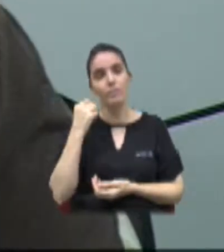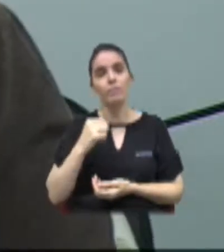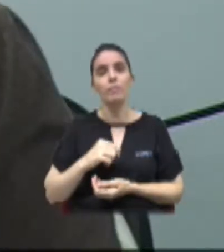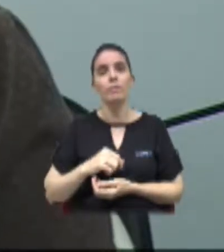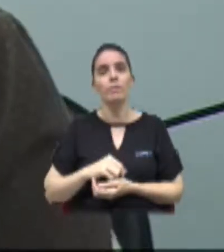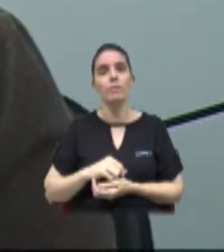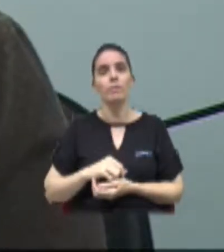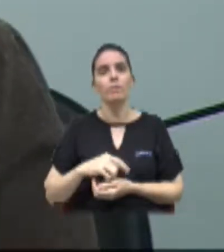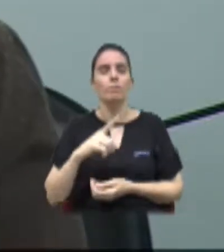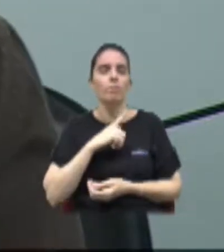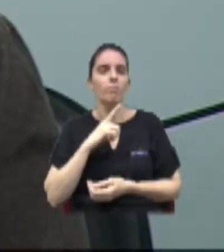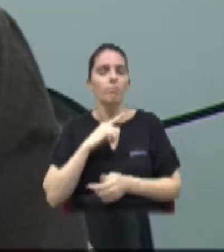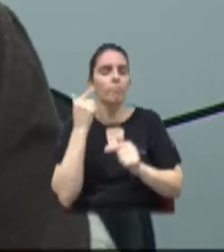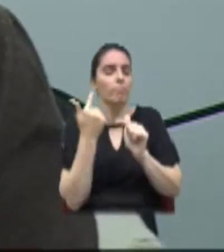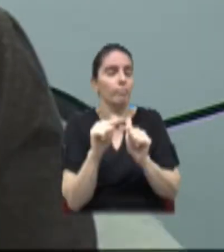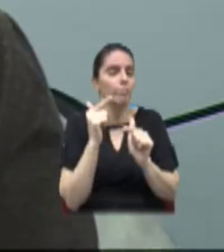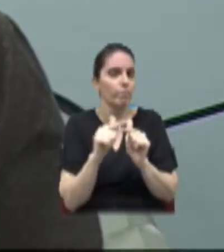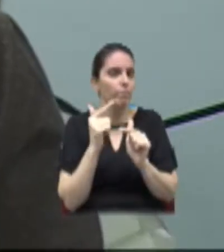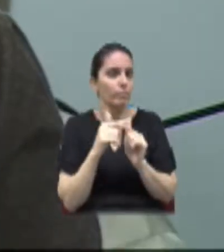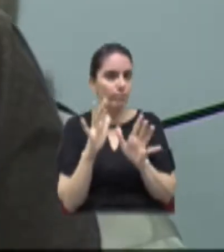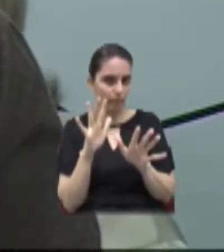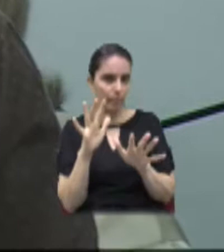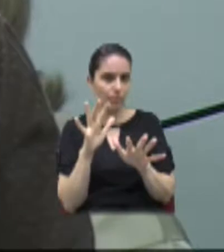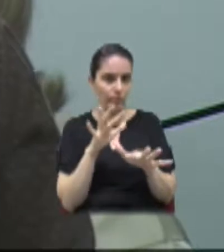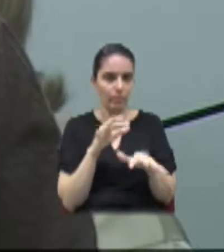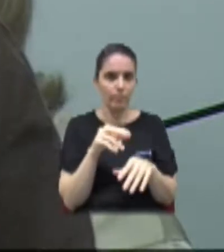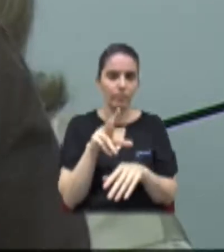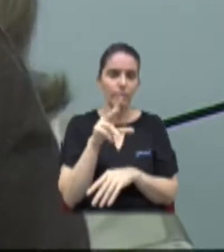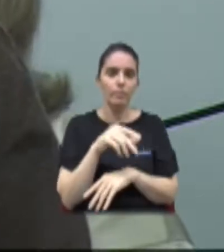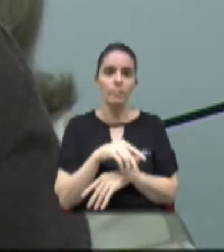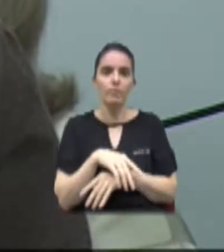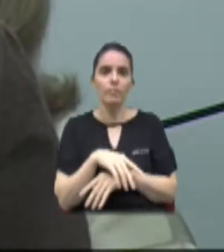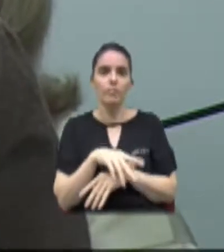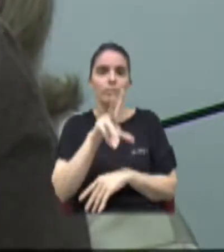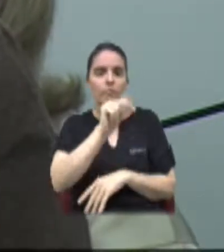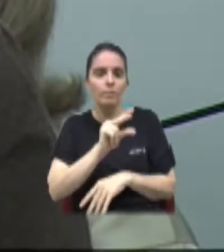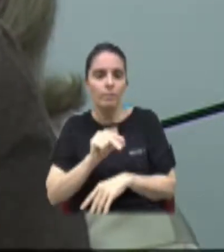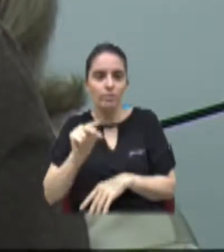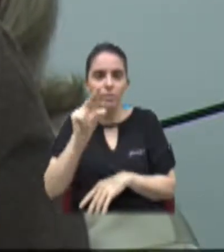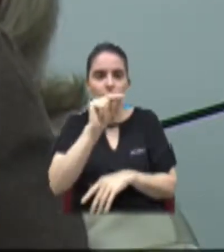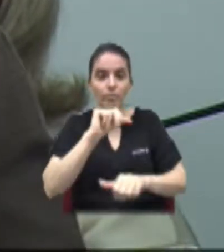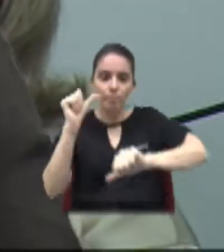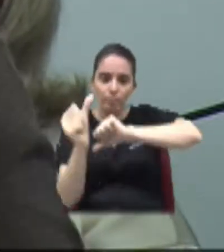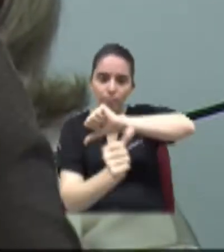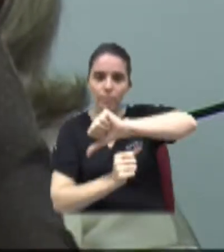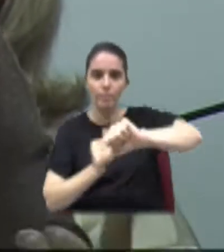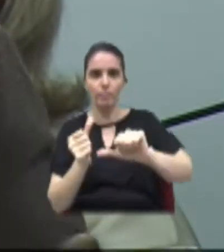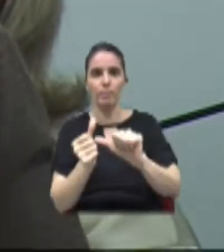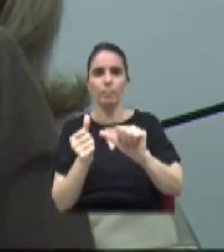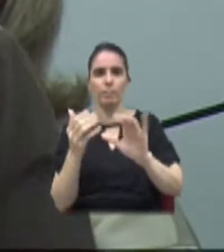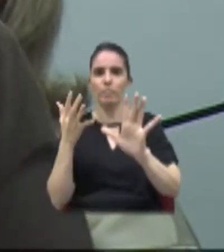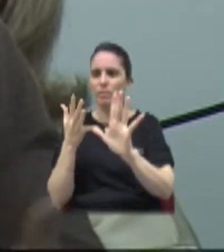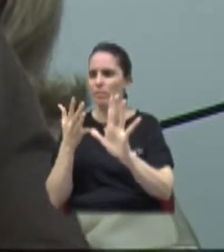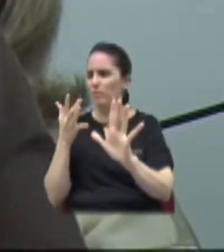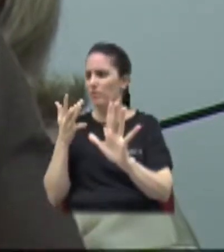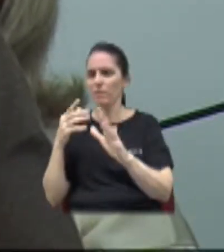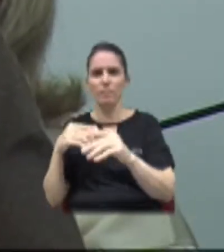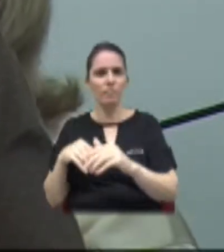propositura. Quantas vezes somos indagados na rua, puxa vida, como que será que está a